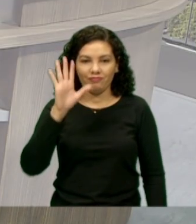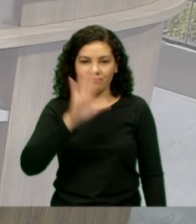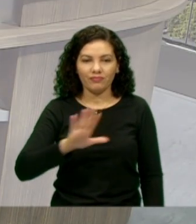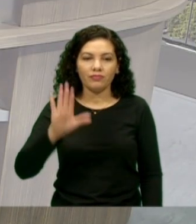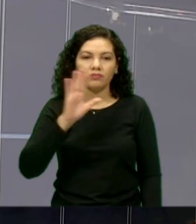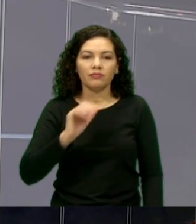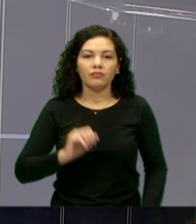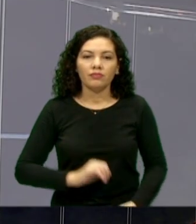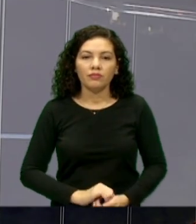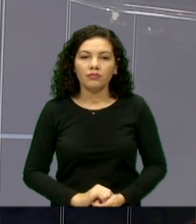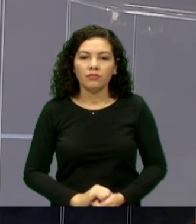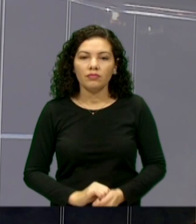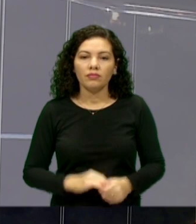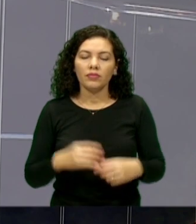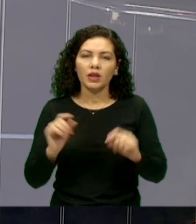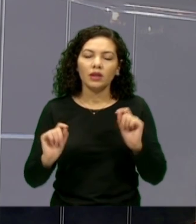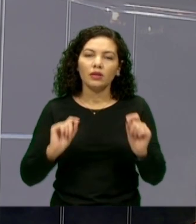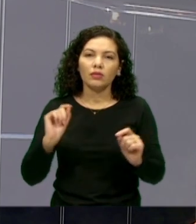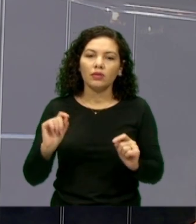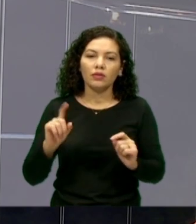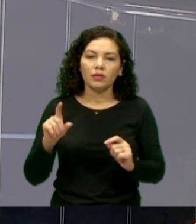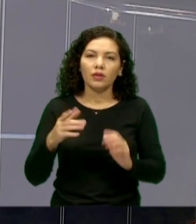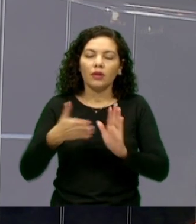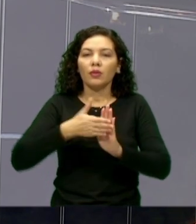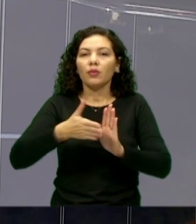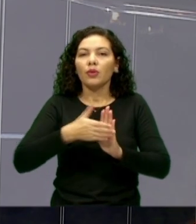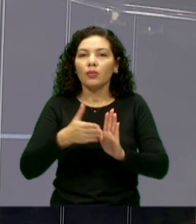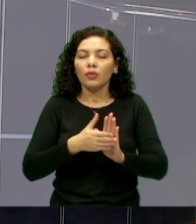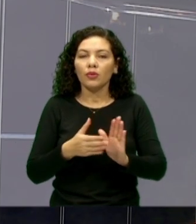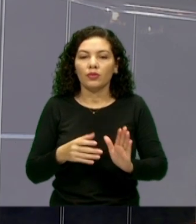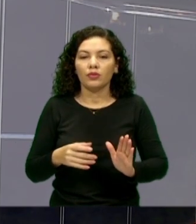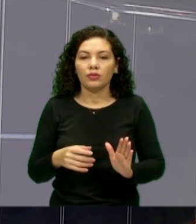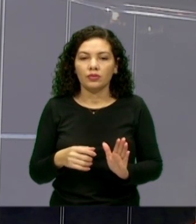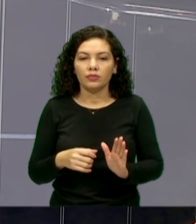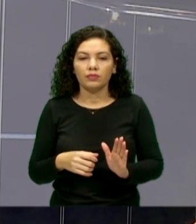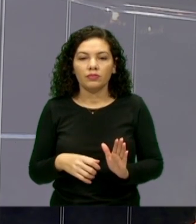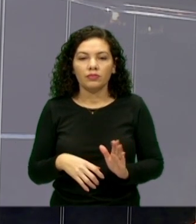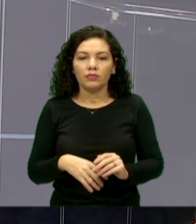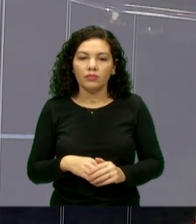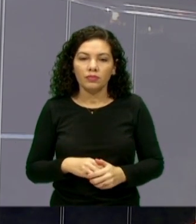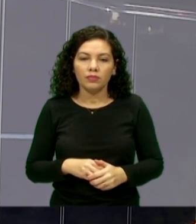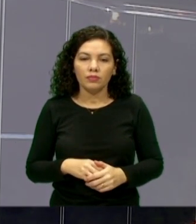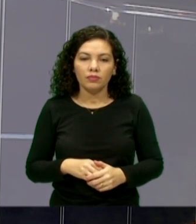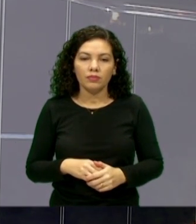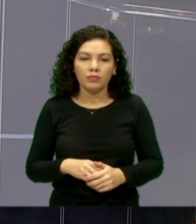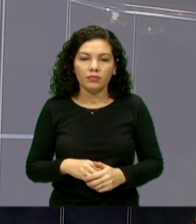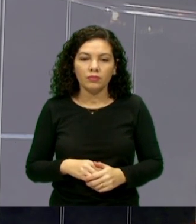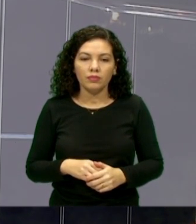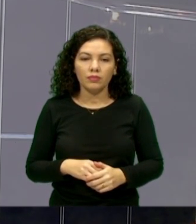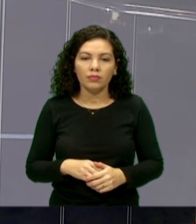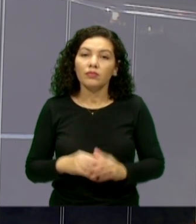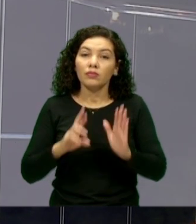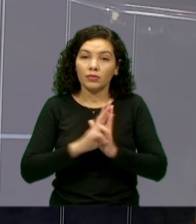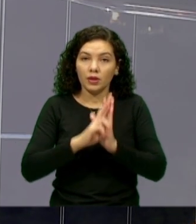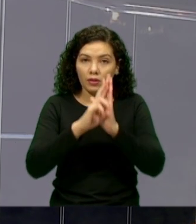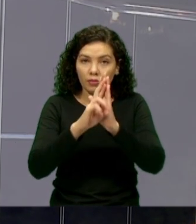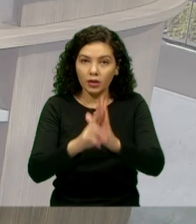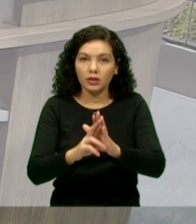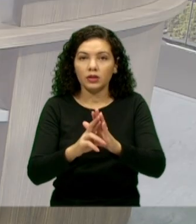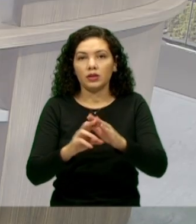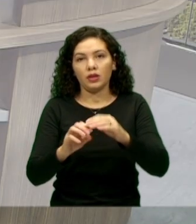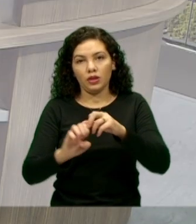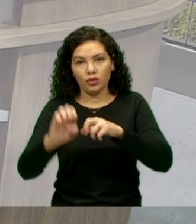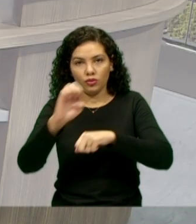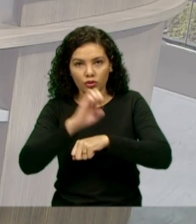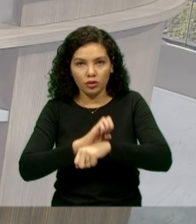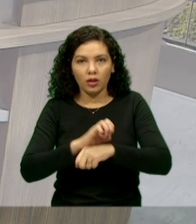vai ser, o que vocês, digamos assim, uma proposta que seja realmente não só que represente o Estado, mas que